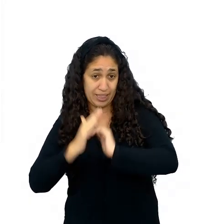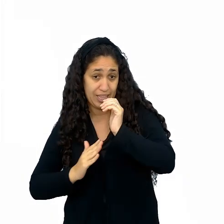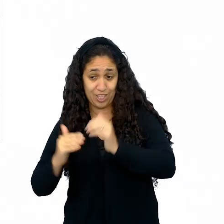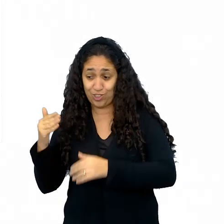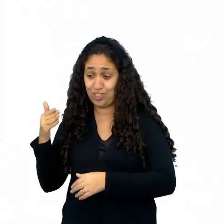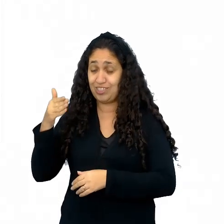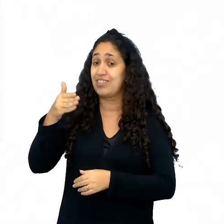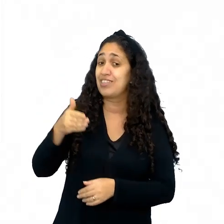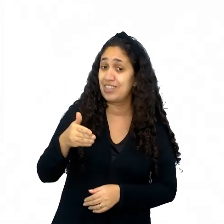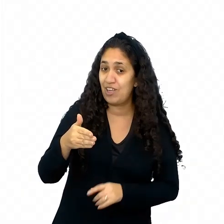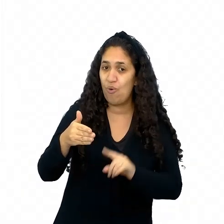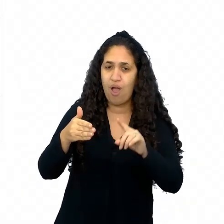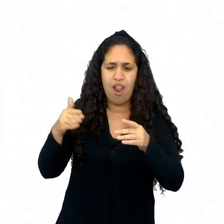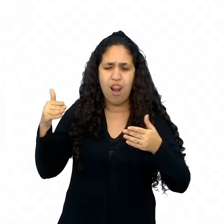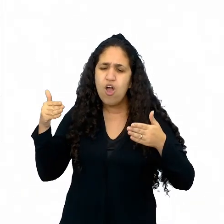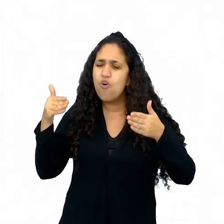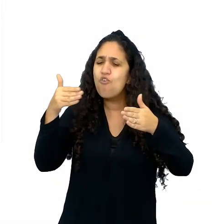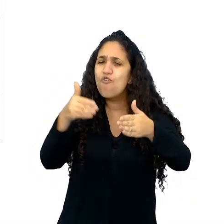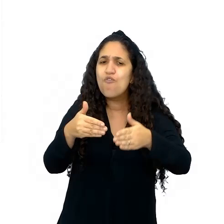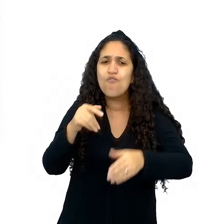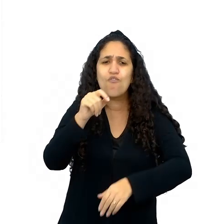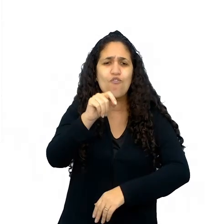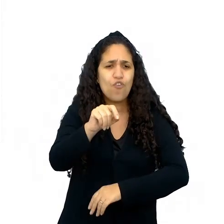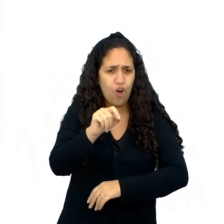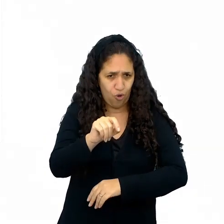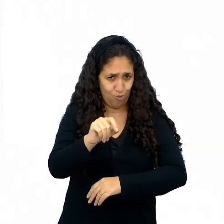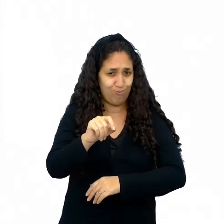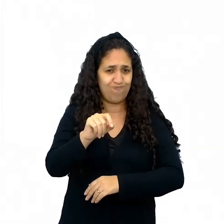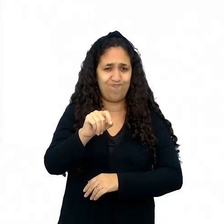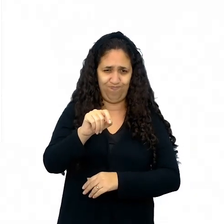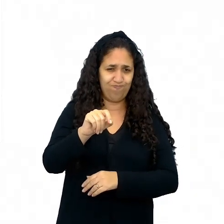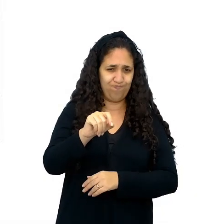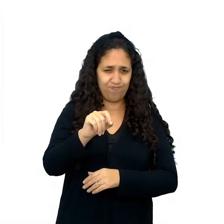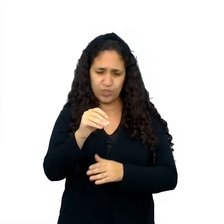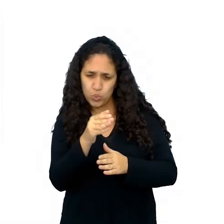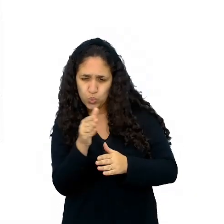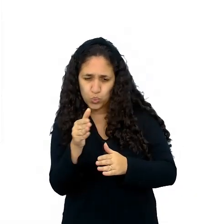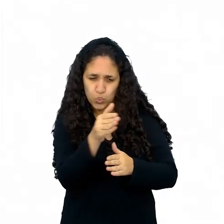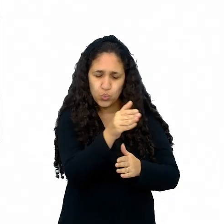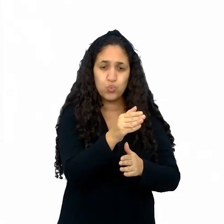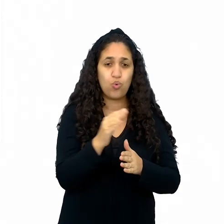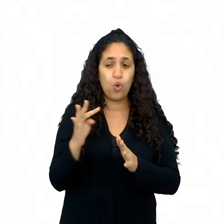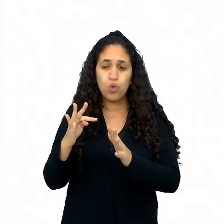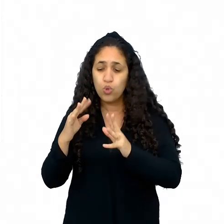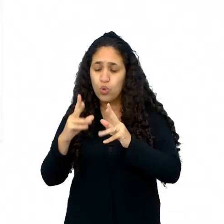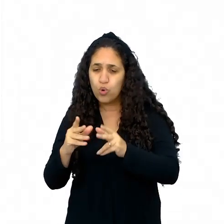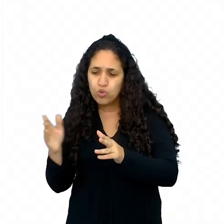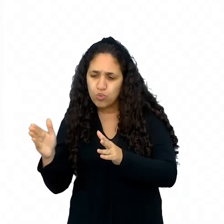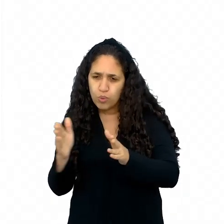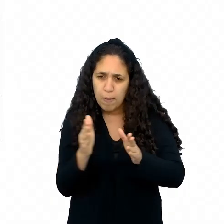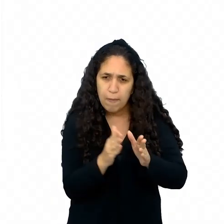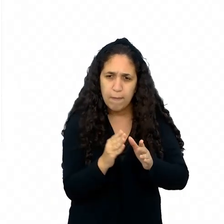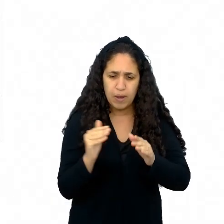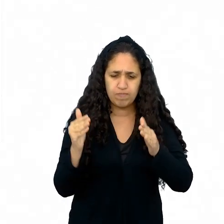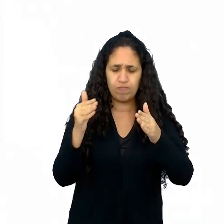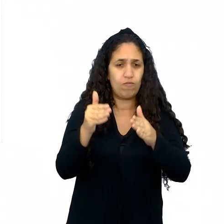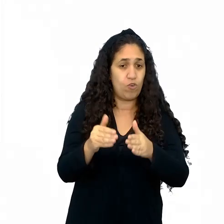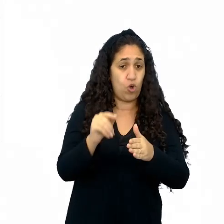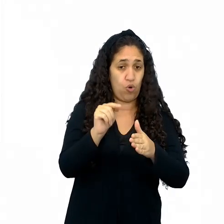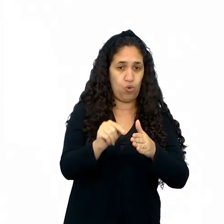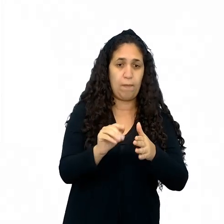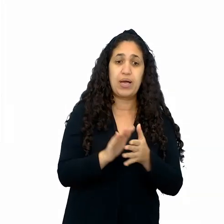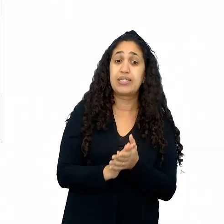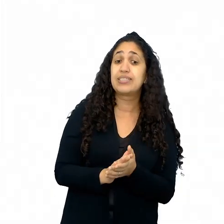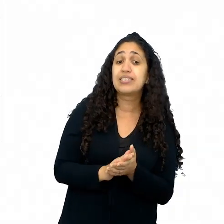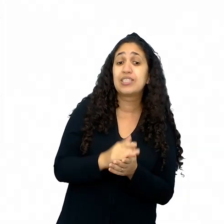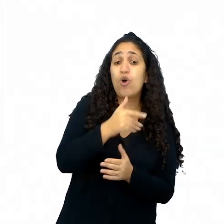é o foco, acerca da qual está direcionada toda a construção da sequência, mas são